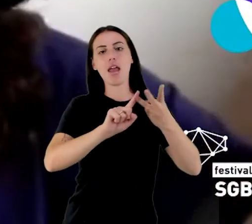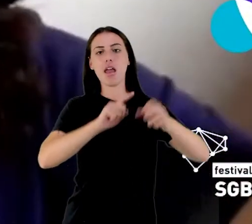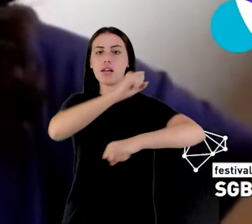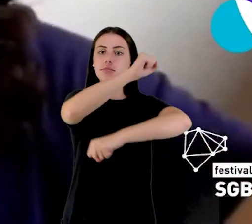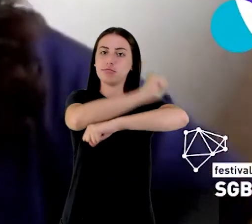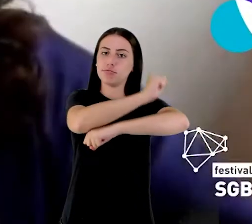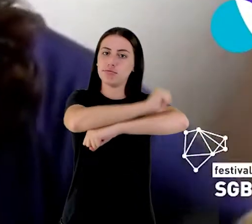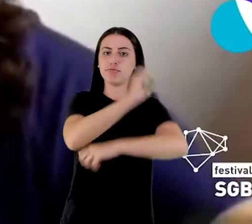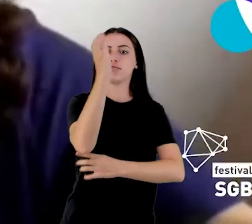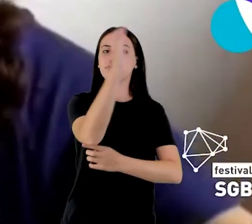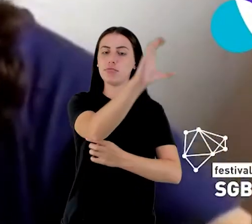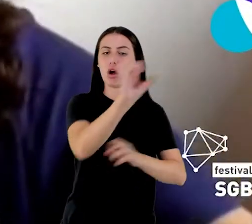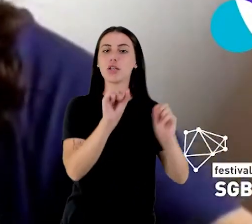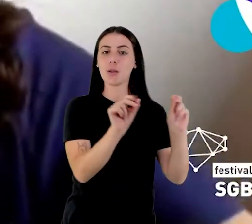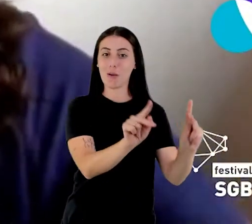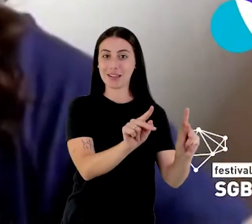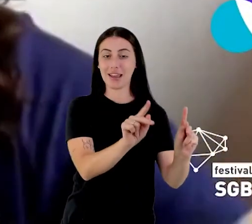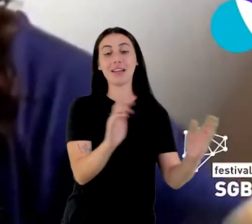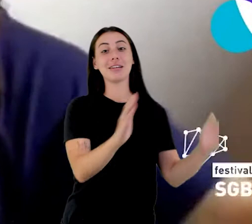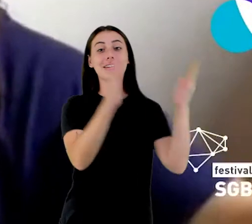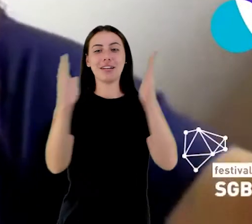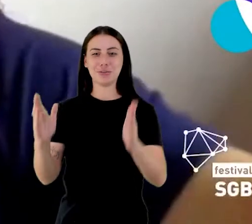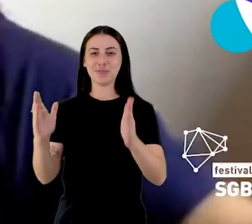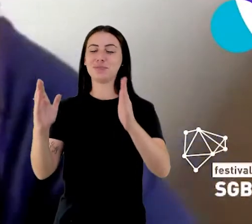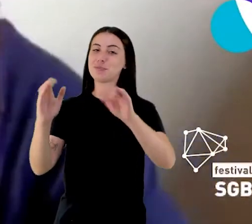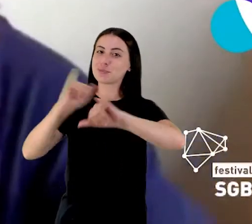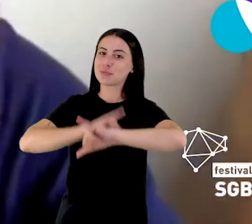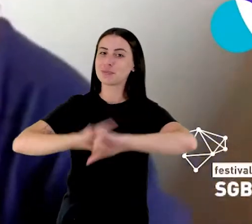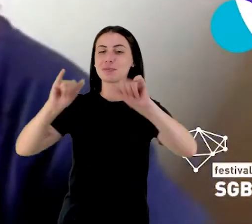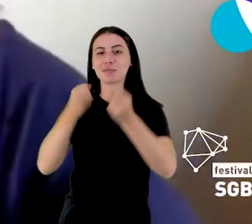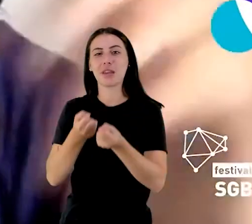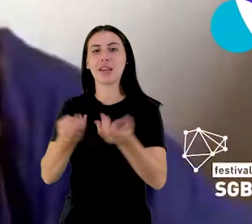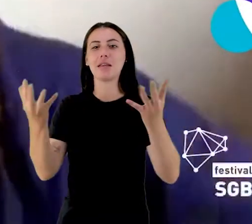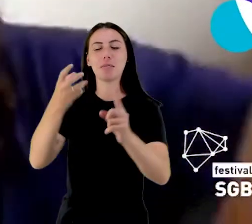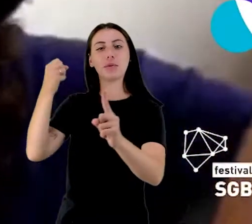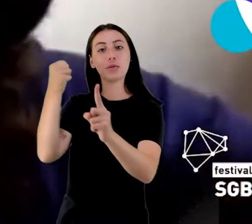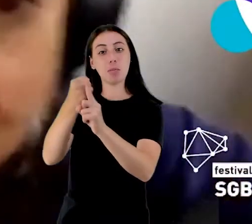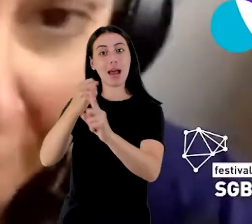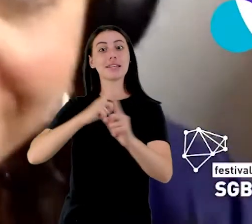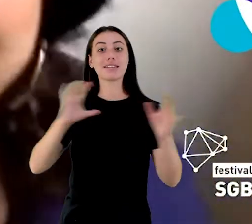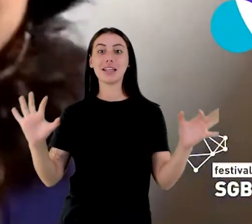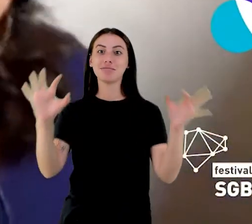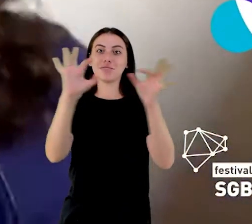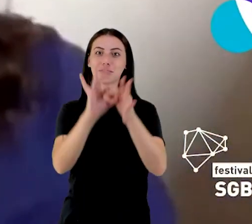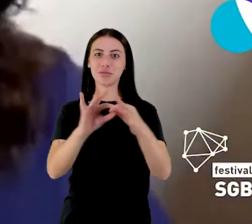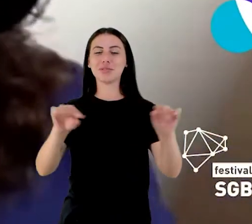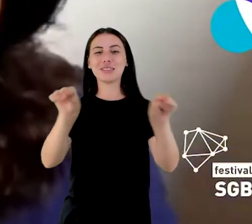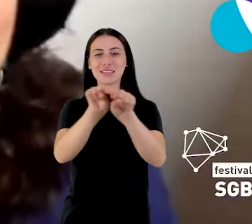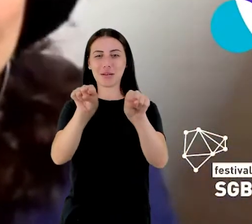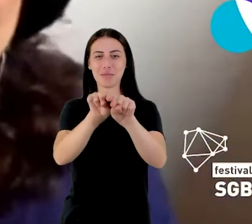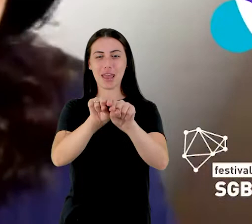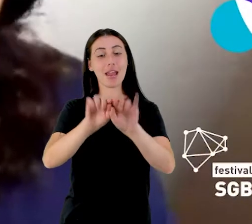mais sensíveis e que possa ter um olhar atento e cuidadoso para o filme que você está colocando no mundo? Mapeia. Quem são